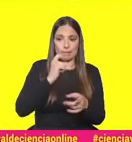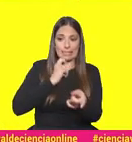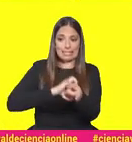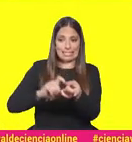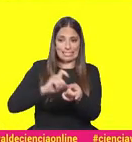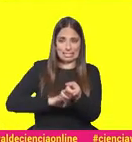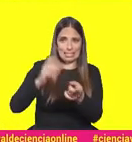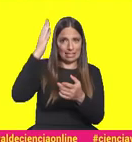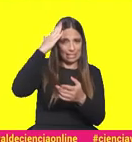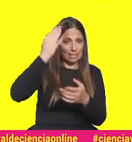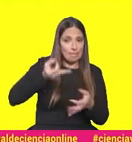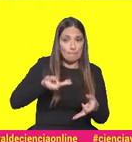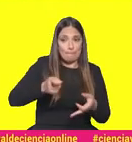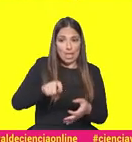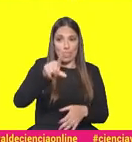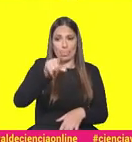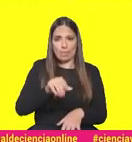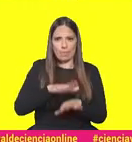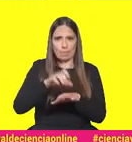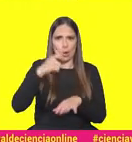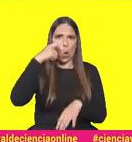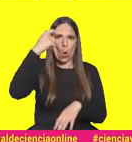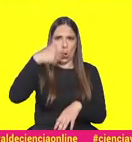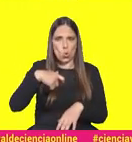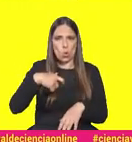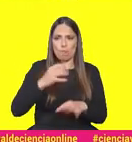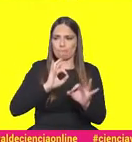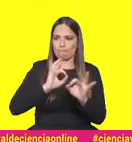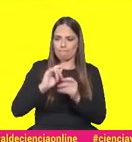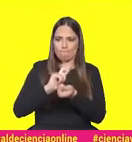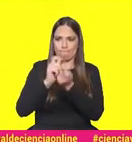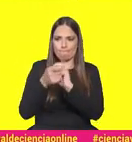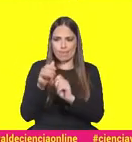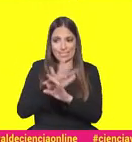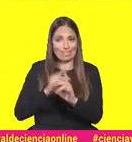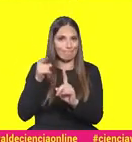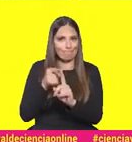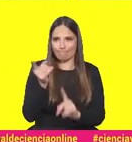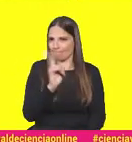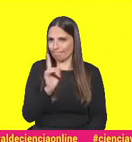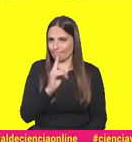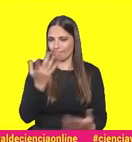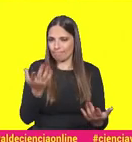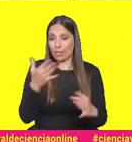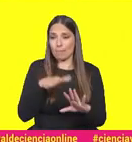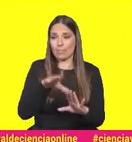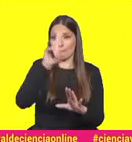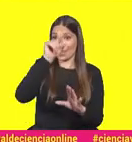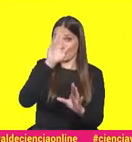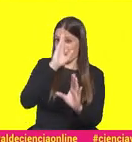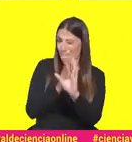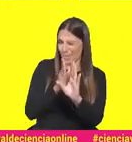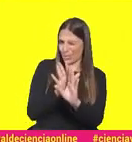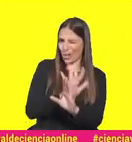sanguínea na cabeça e nos pés. Portanto, o nosso corpo não está adaptada a essas situações. E ainda existe a parte psicológica.